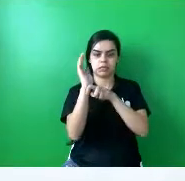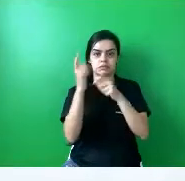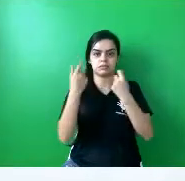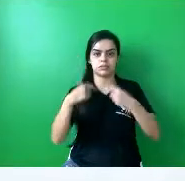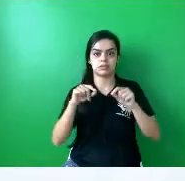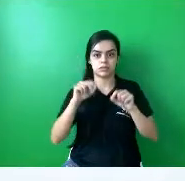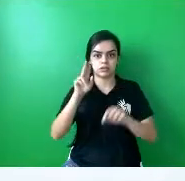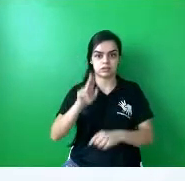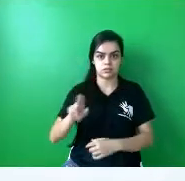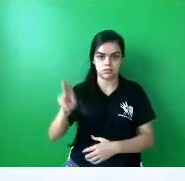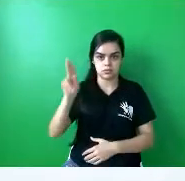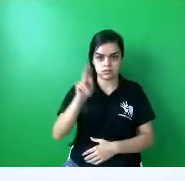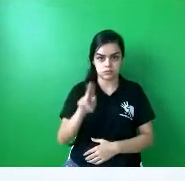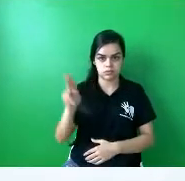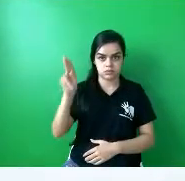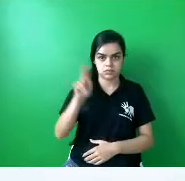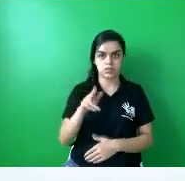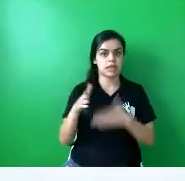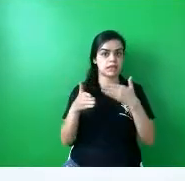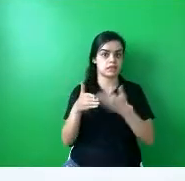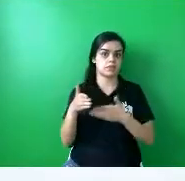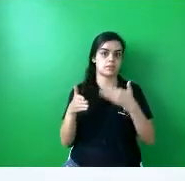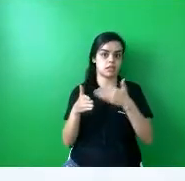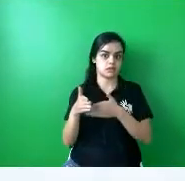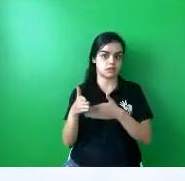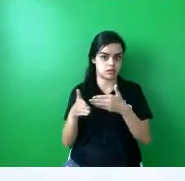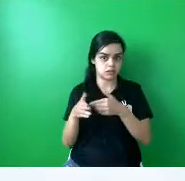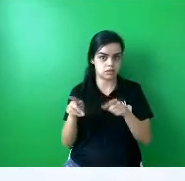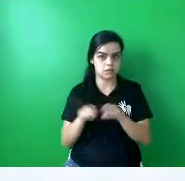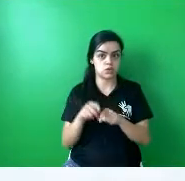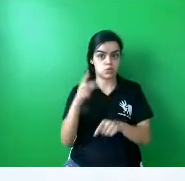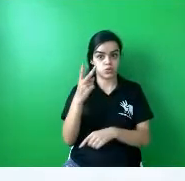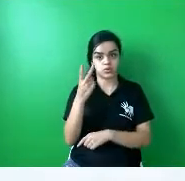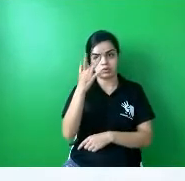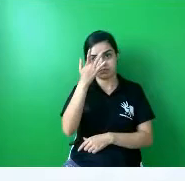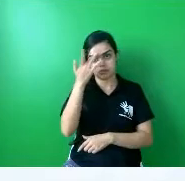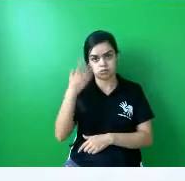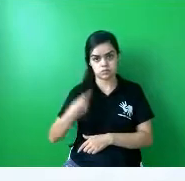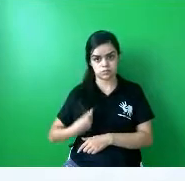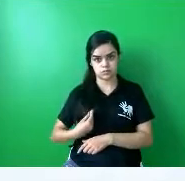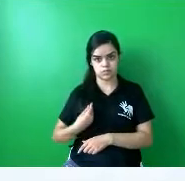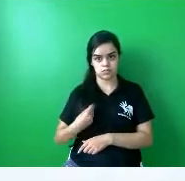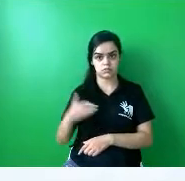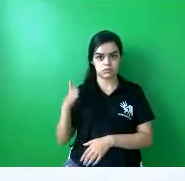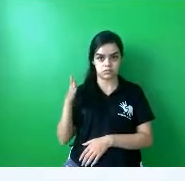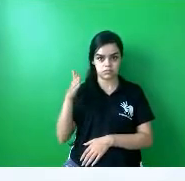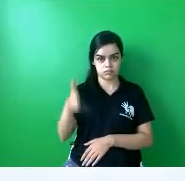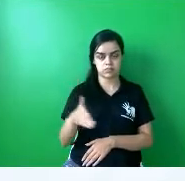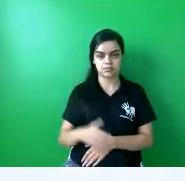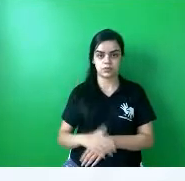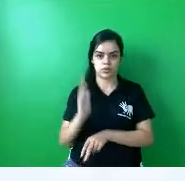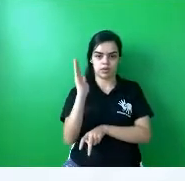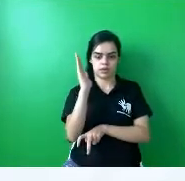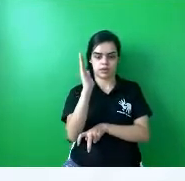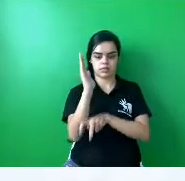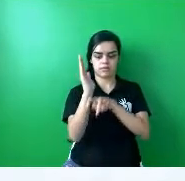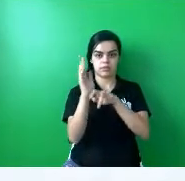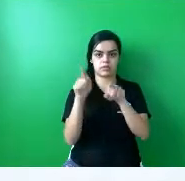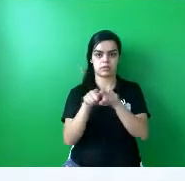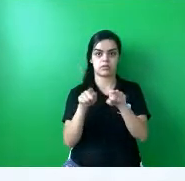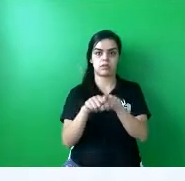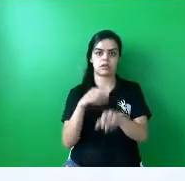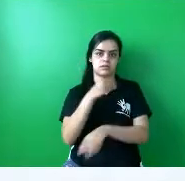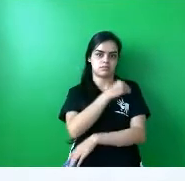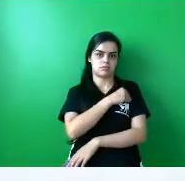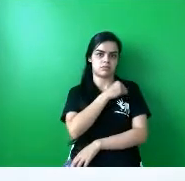a utilização restrita do elevador, que somente 2 pessoas por vez podem entrar, tá? E o uso do álcool